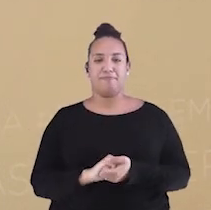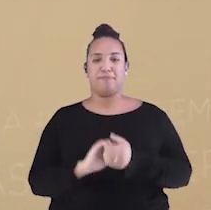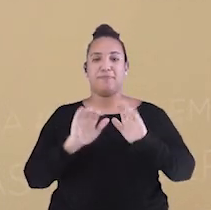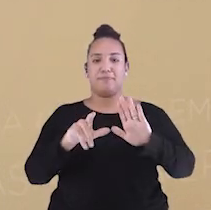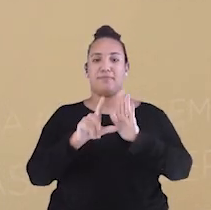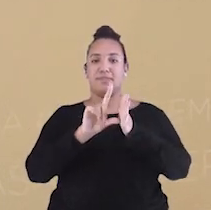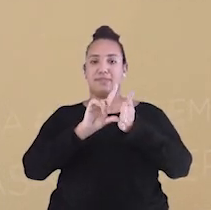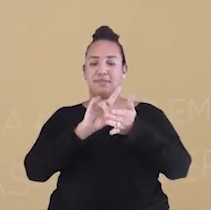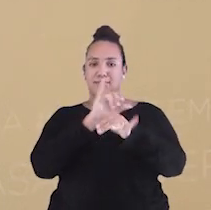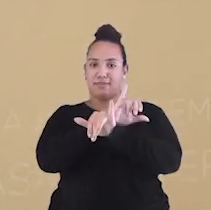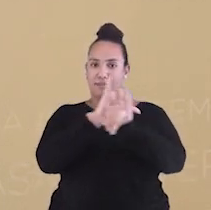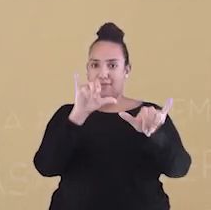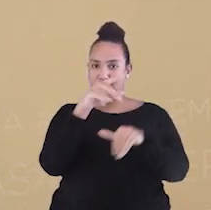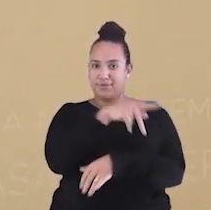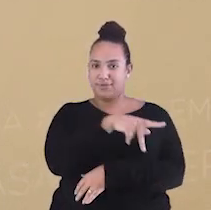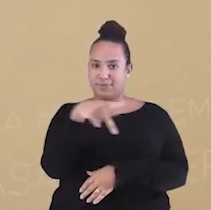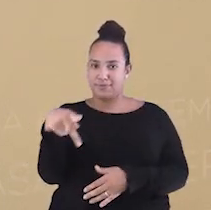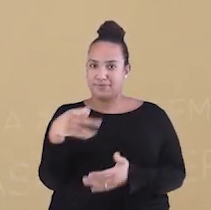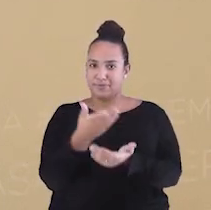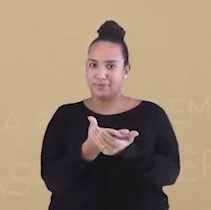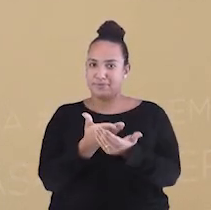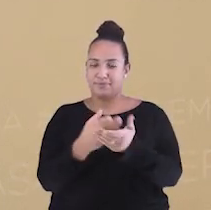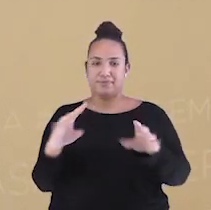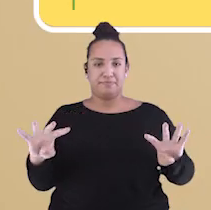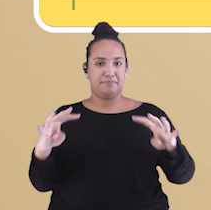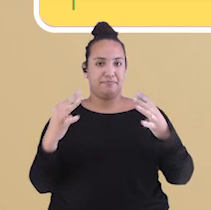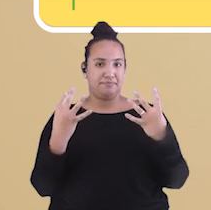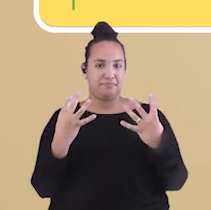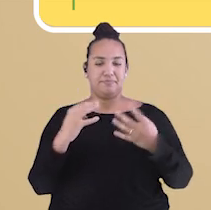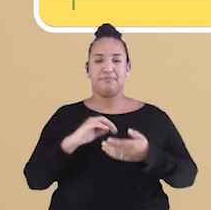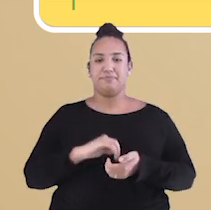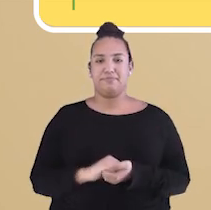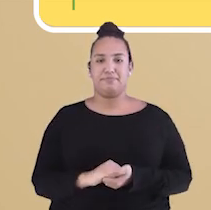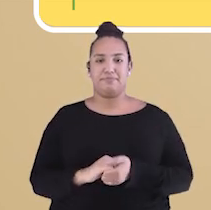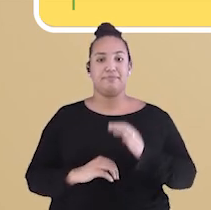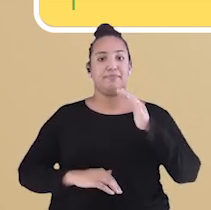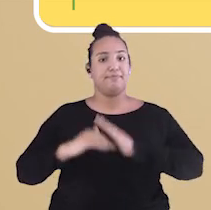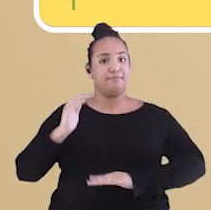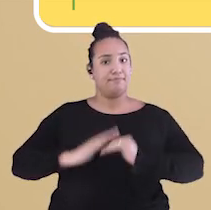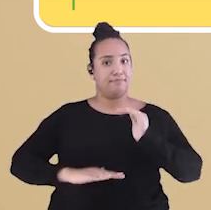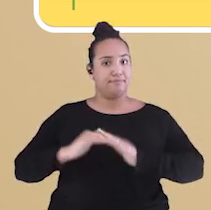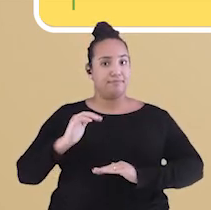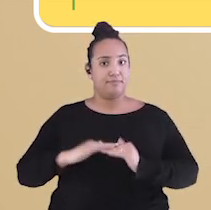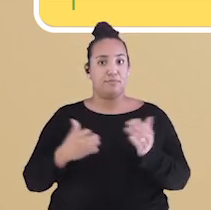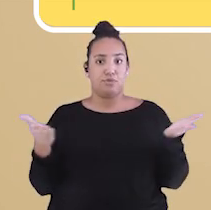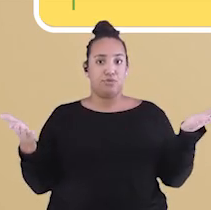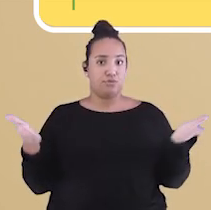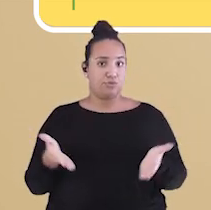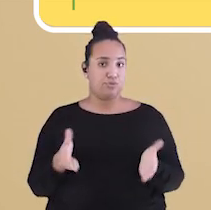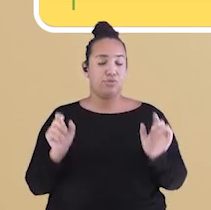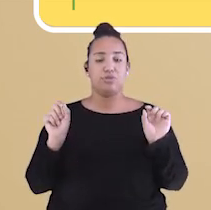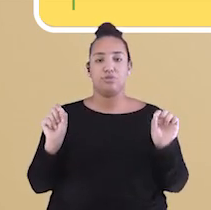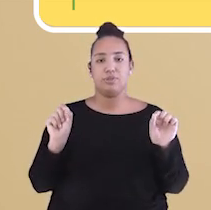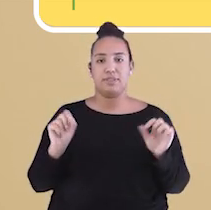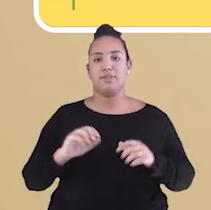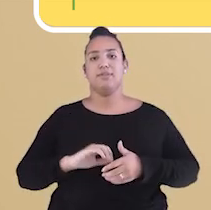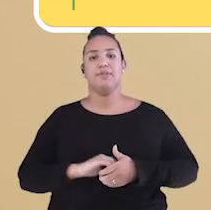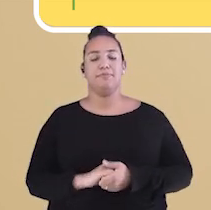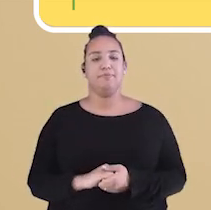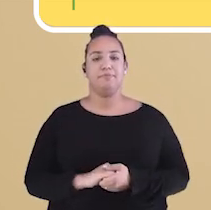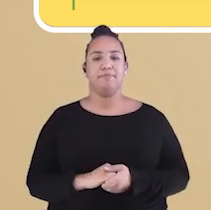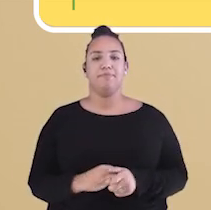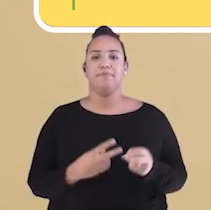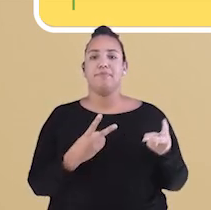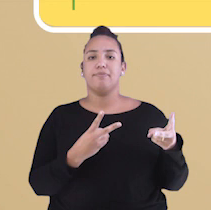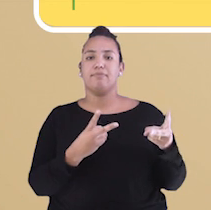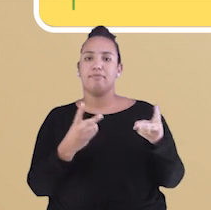para os professores e professoras que nos acompanham. A habilidade que será tratada na aula de hoje é a de